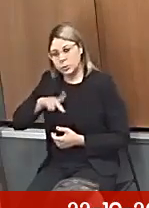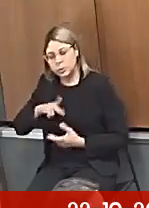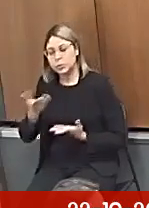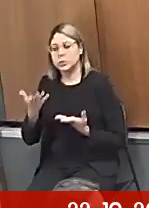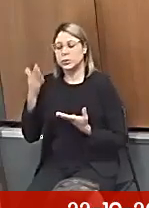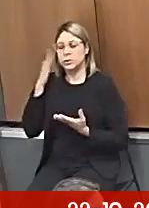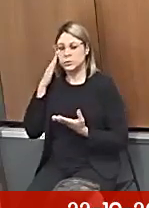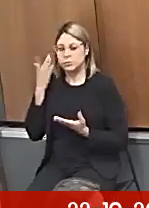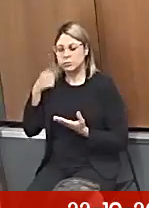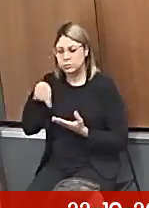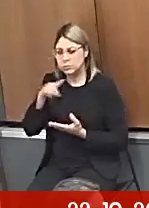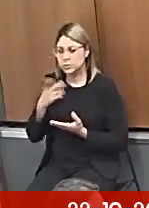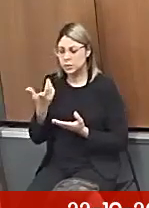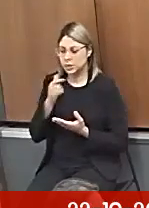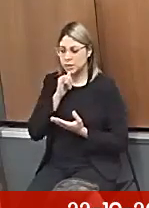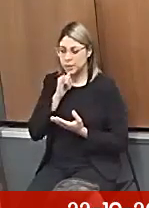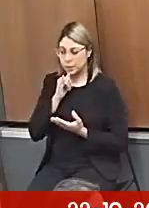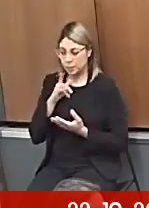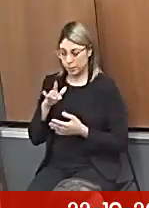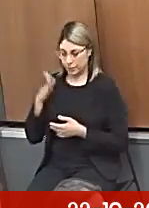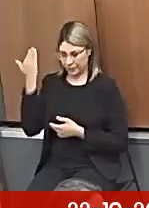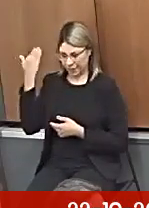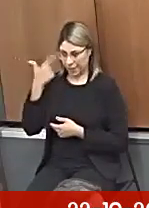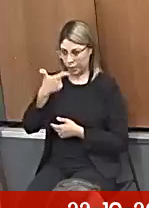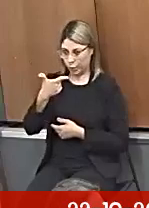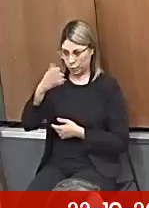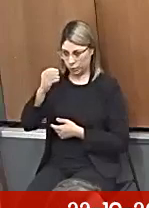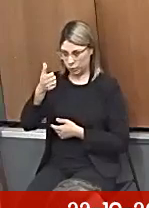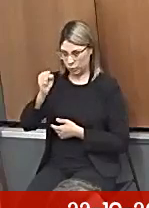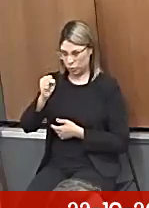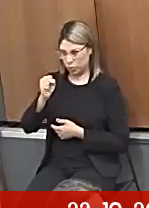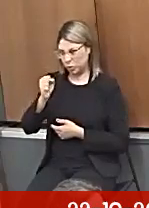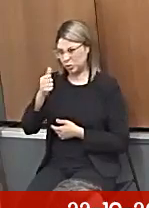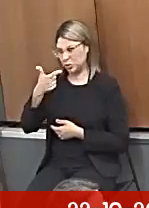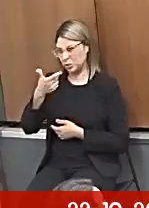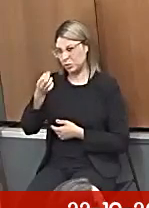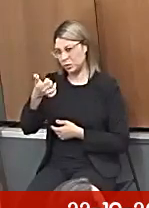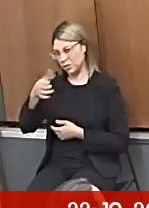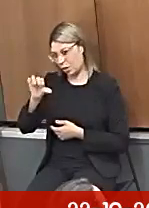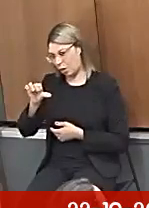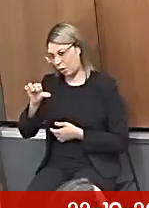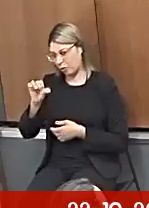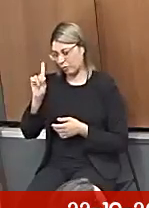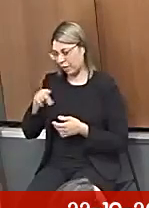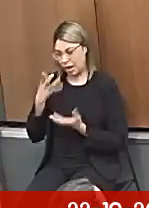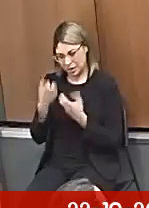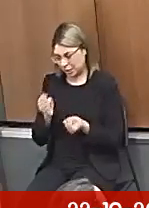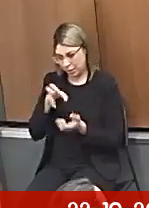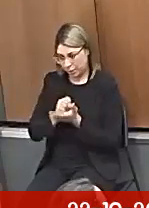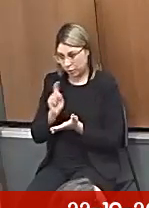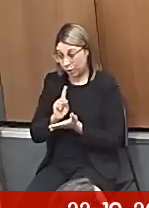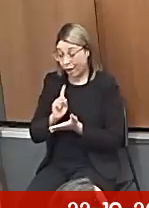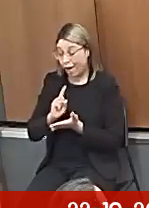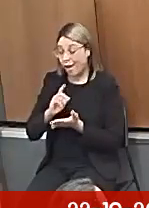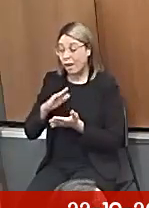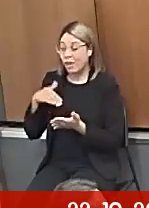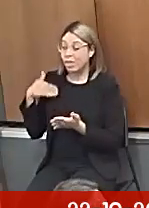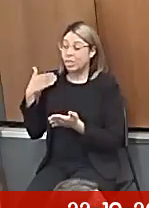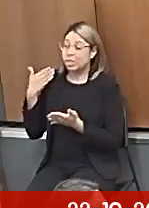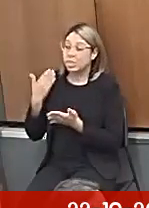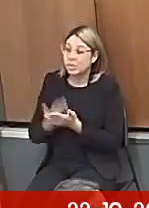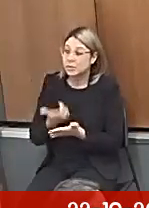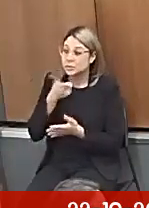uma matrícula que é negada no início de 2018, 2019, até que você consiga que um processo judicial